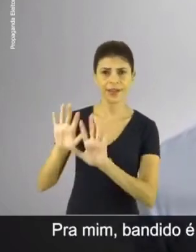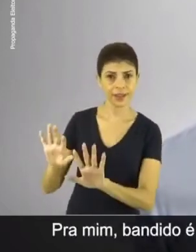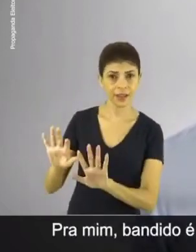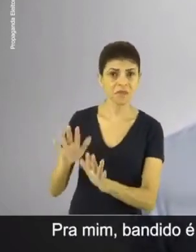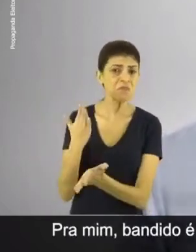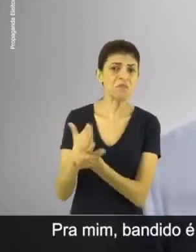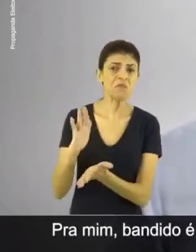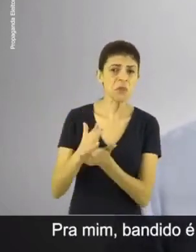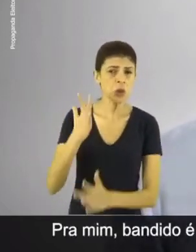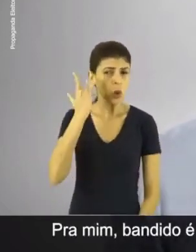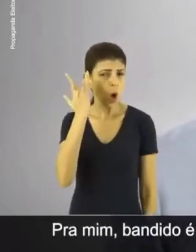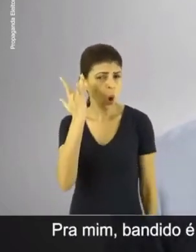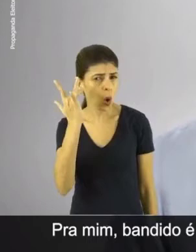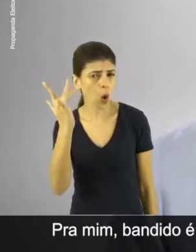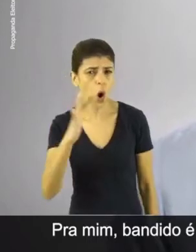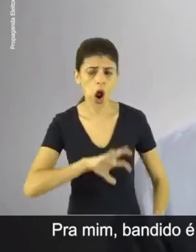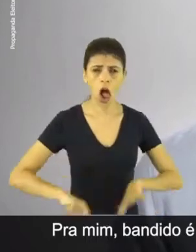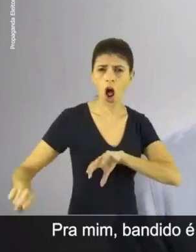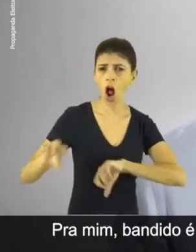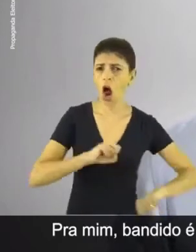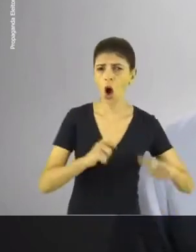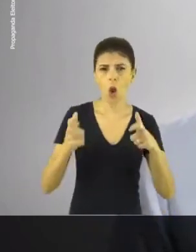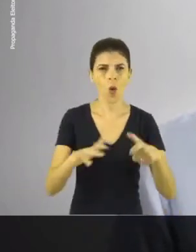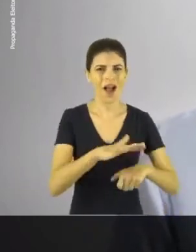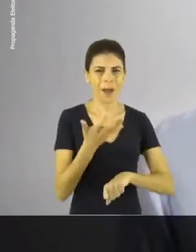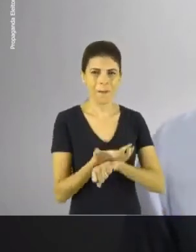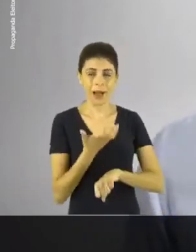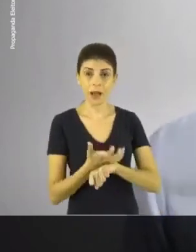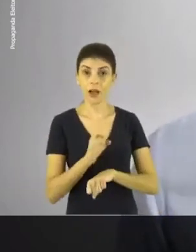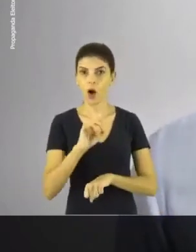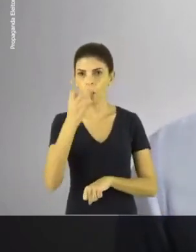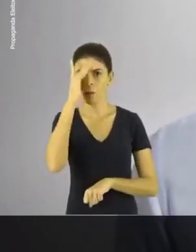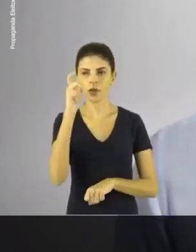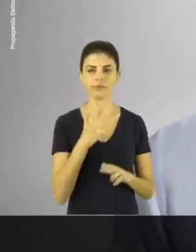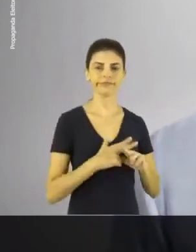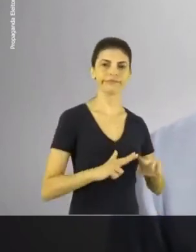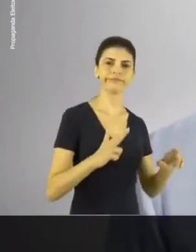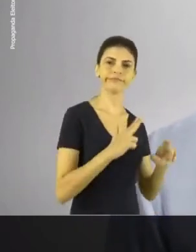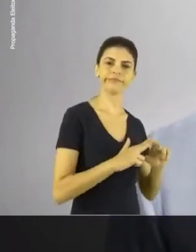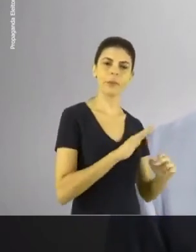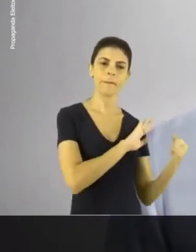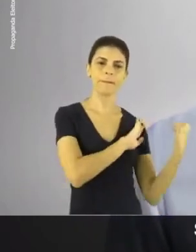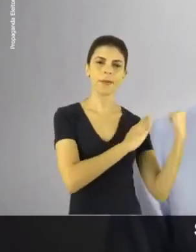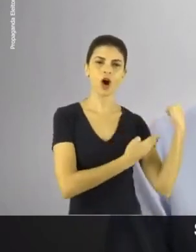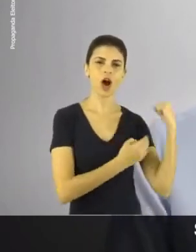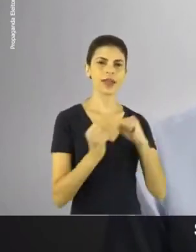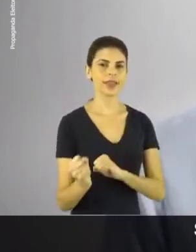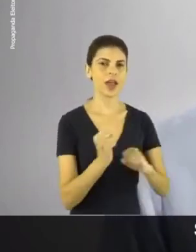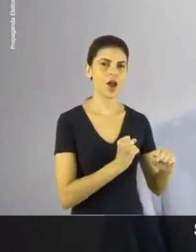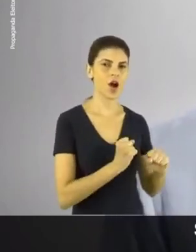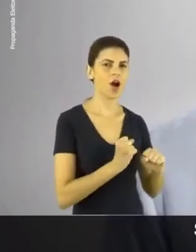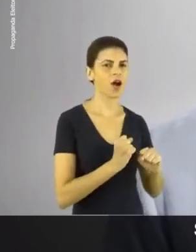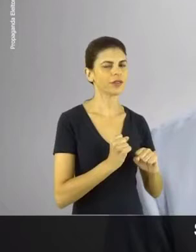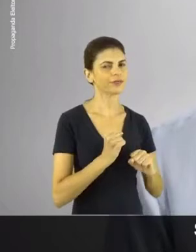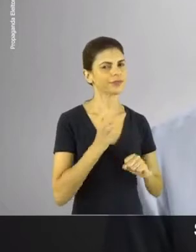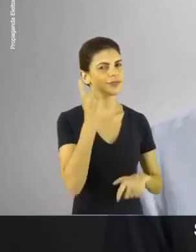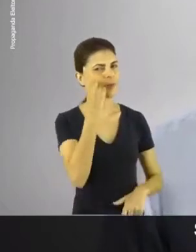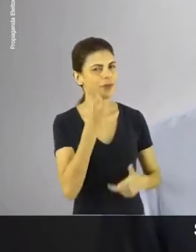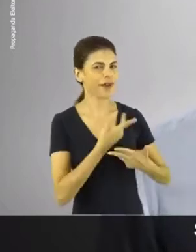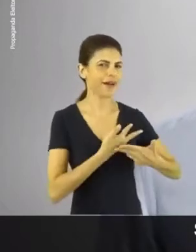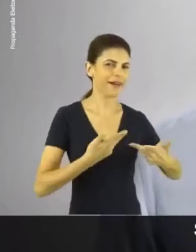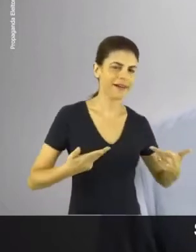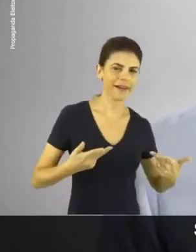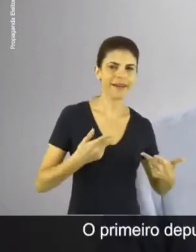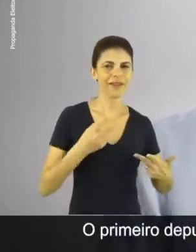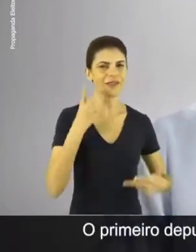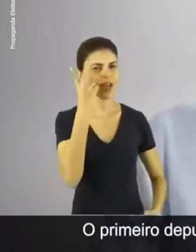importa se é o batedor de carteira da Praça Sans Pena ou poderosos esquemas de poder. Se você ainda não me conhece, eu sou o